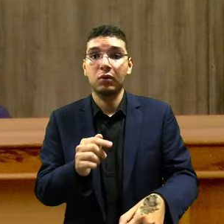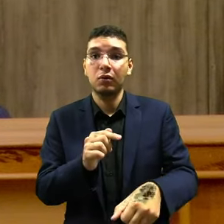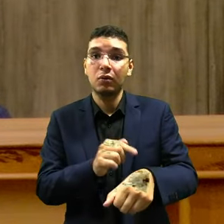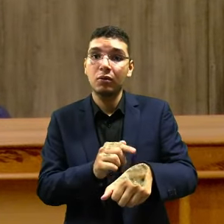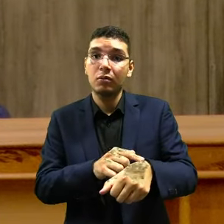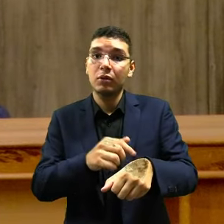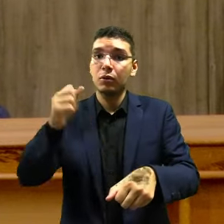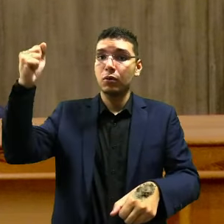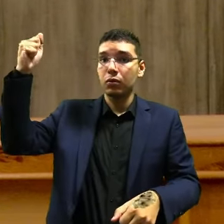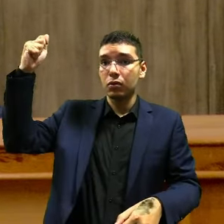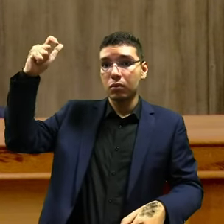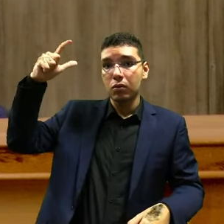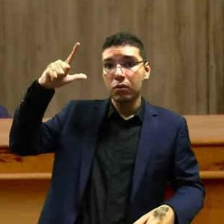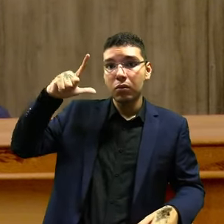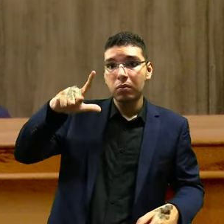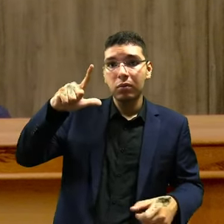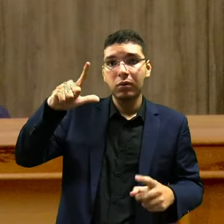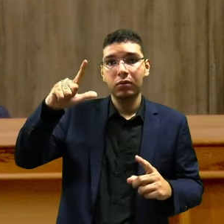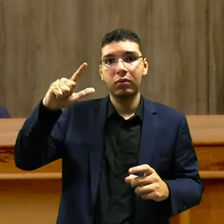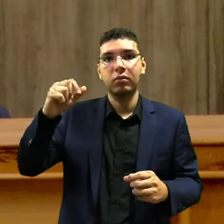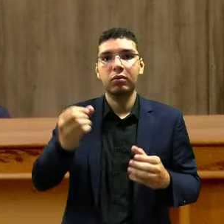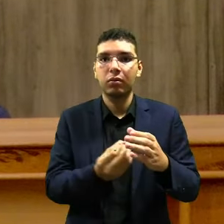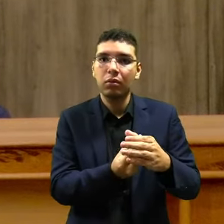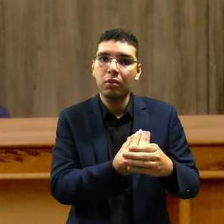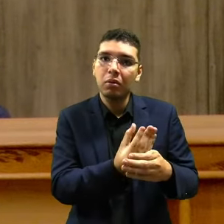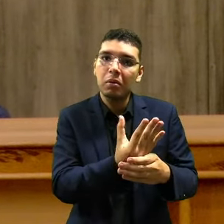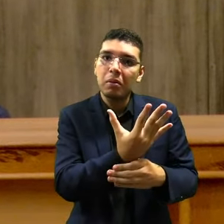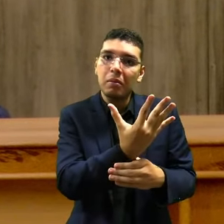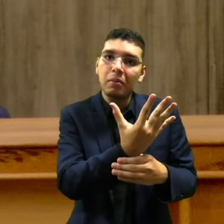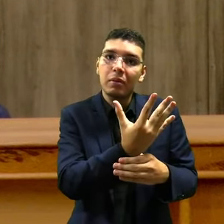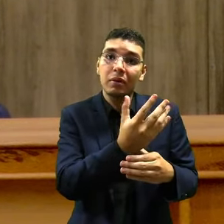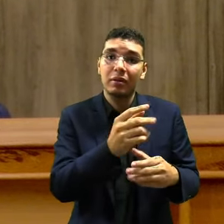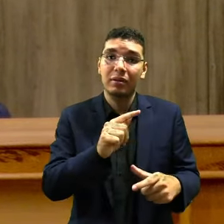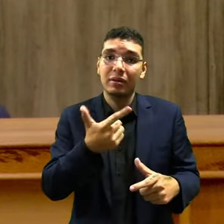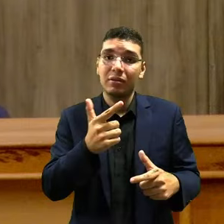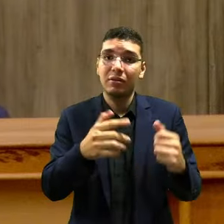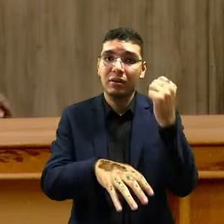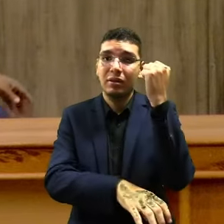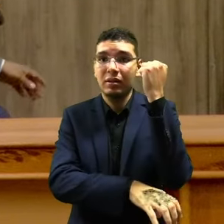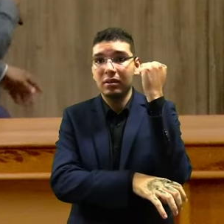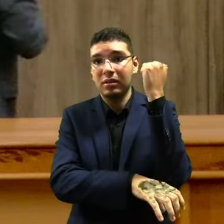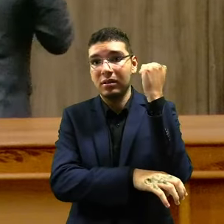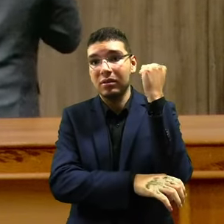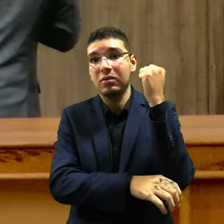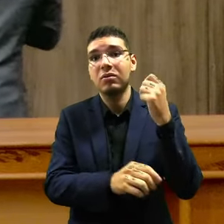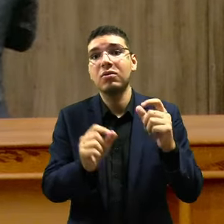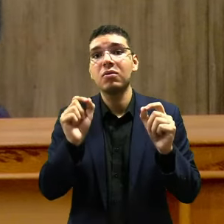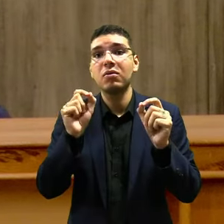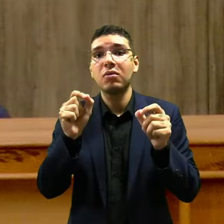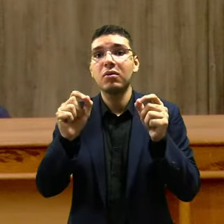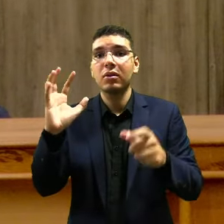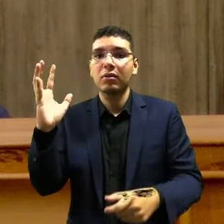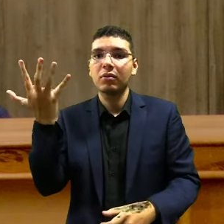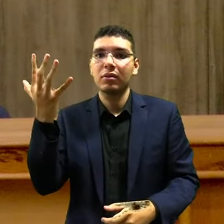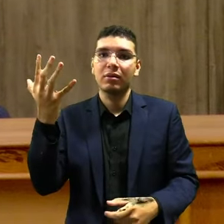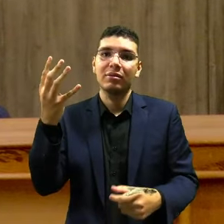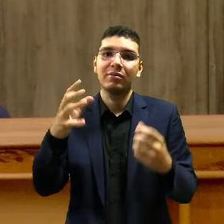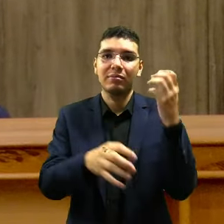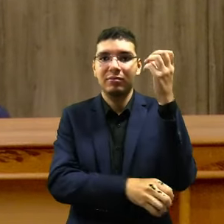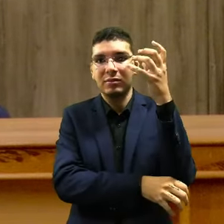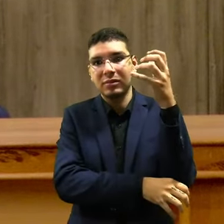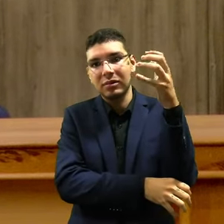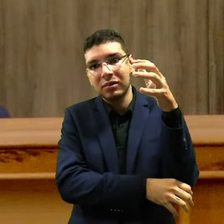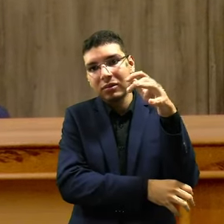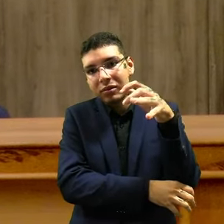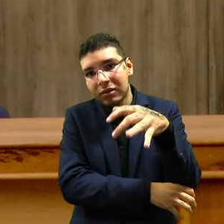tem raiz o que que acontece murcha e faz o que mais hã ela cai depois faz o